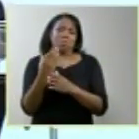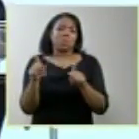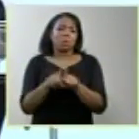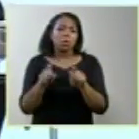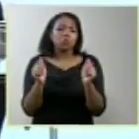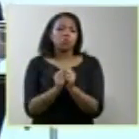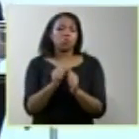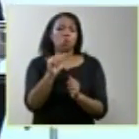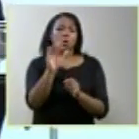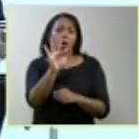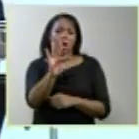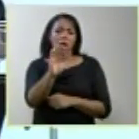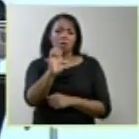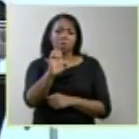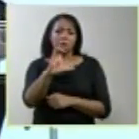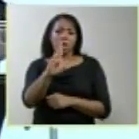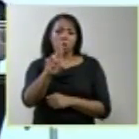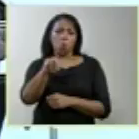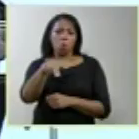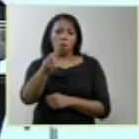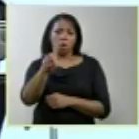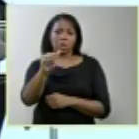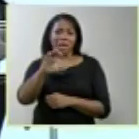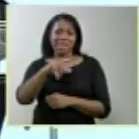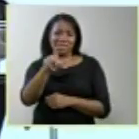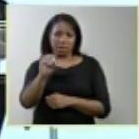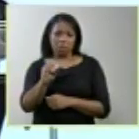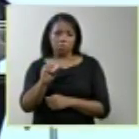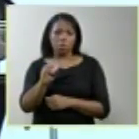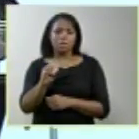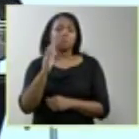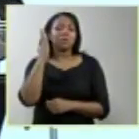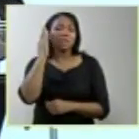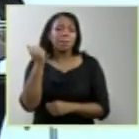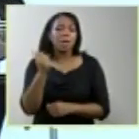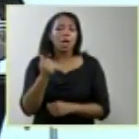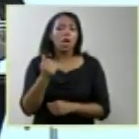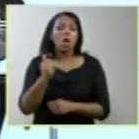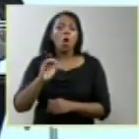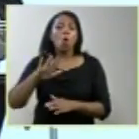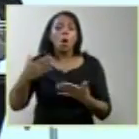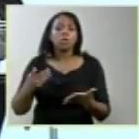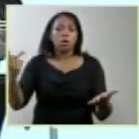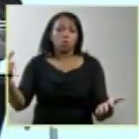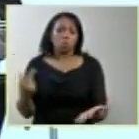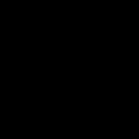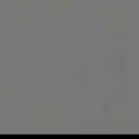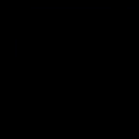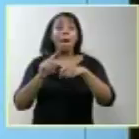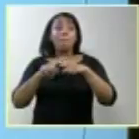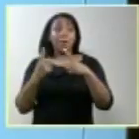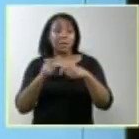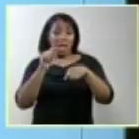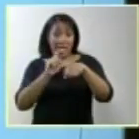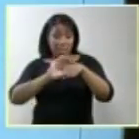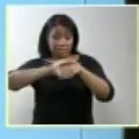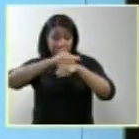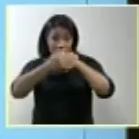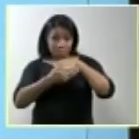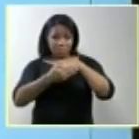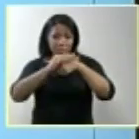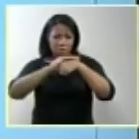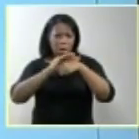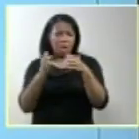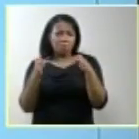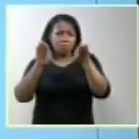vamos entender e compreender que isso aconteceu 14 semanas depois disso pela ecografia. Então é